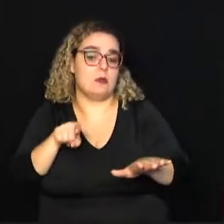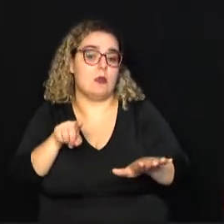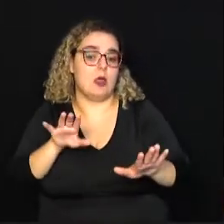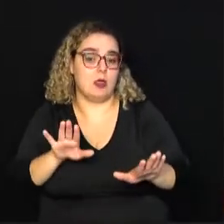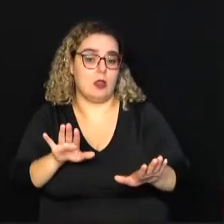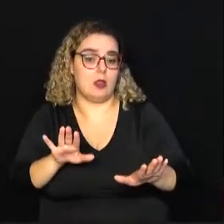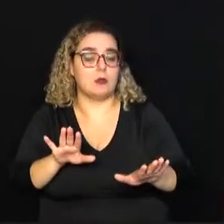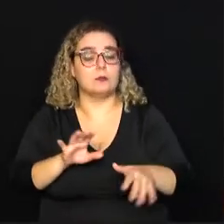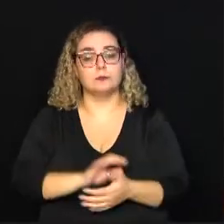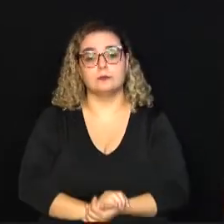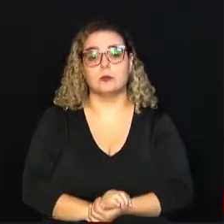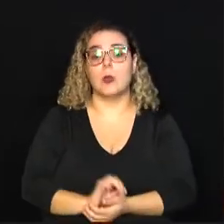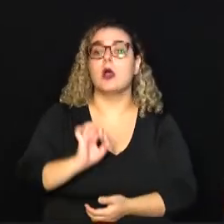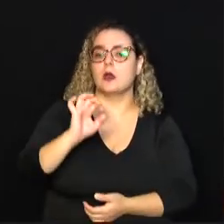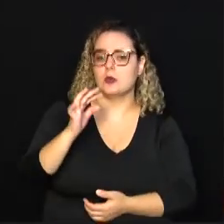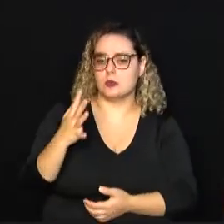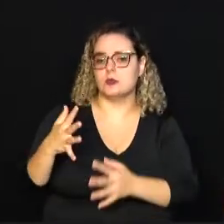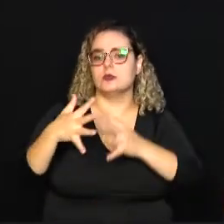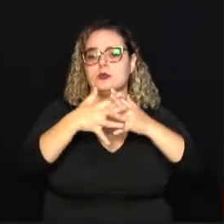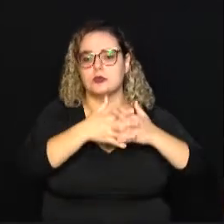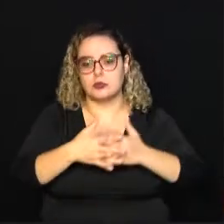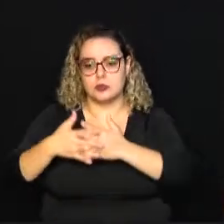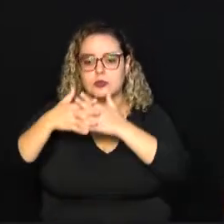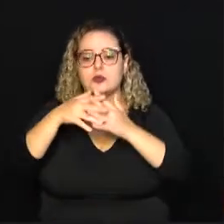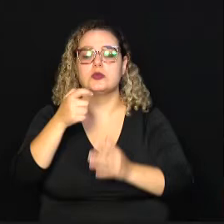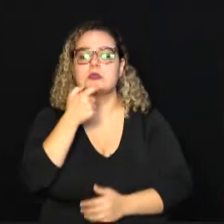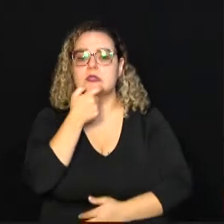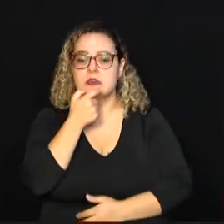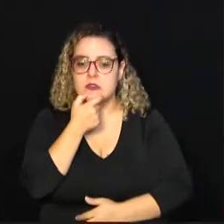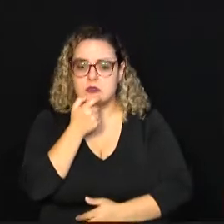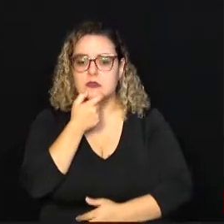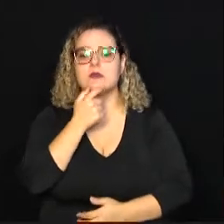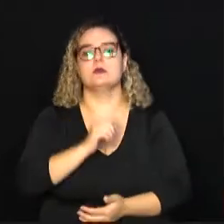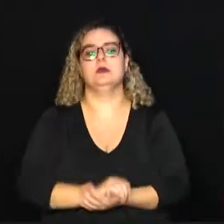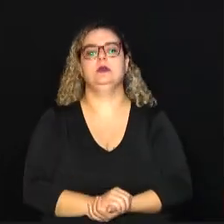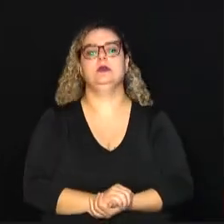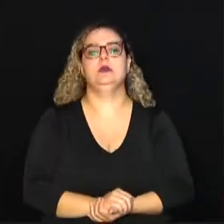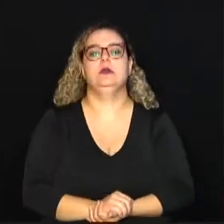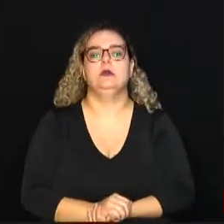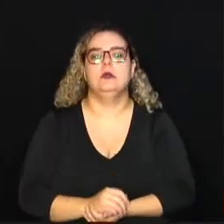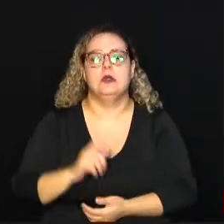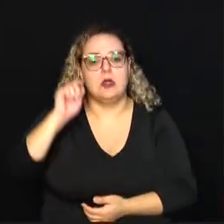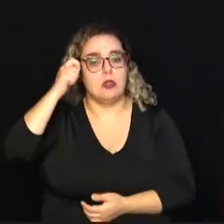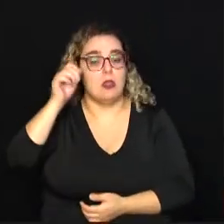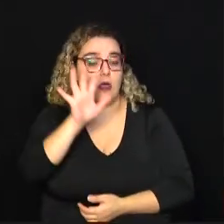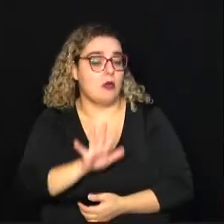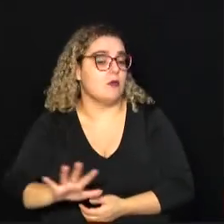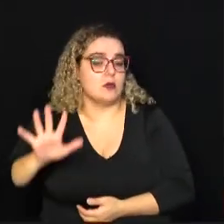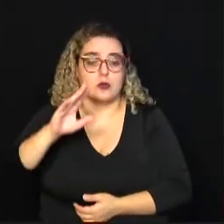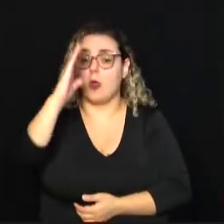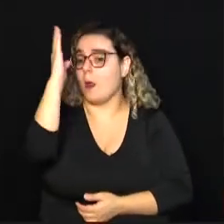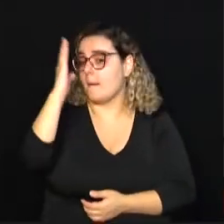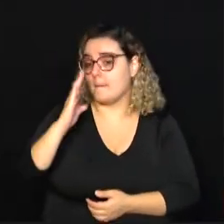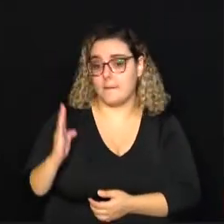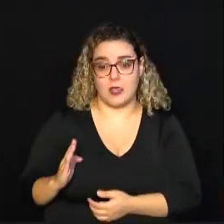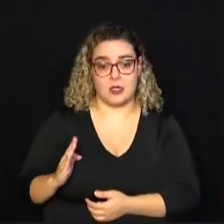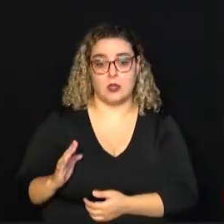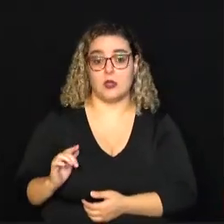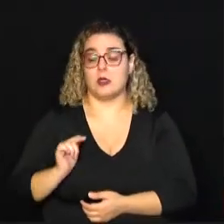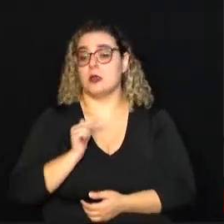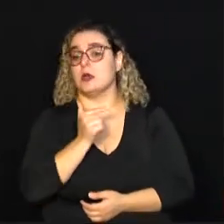nos Estados Unidos, na Inglaterra, no Brasil, na África do Sul, em situações em que não havia